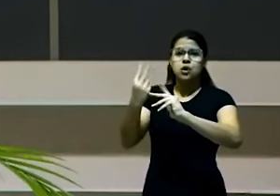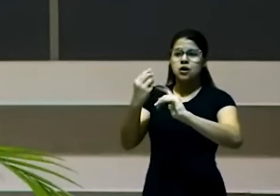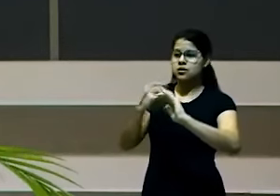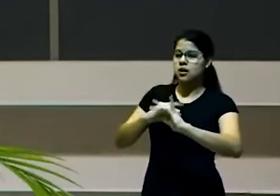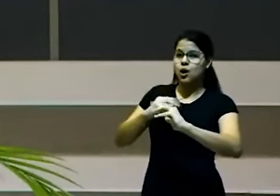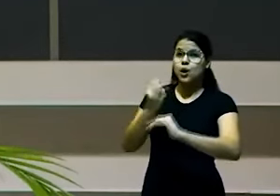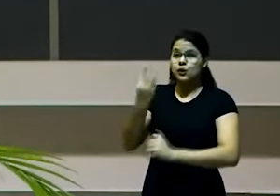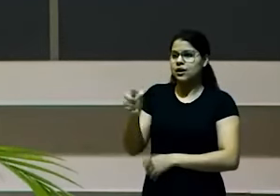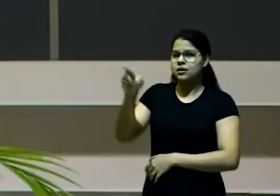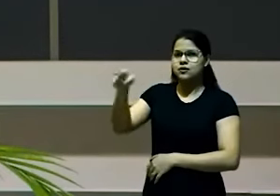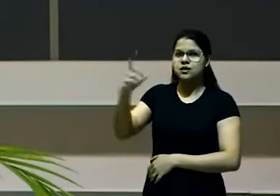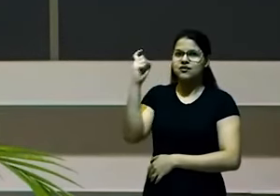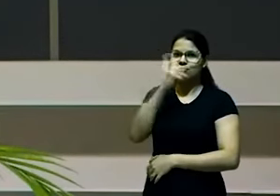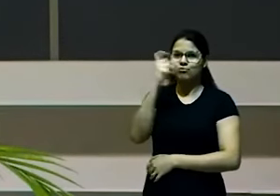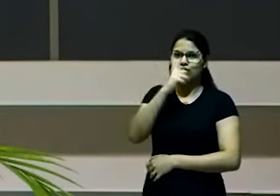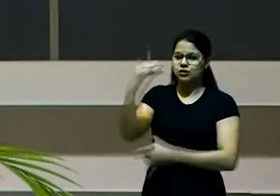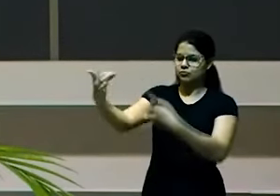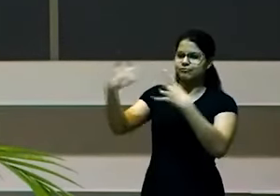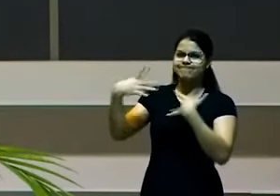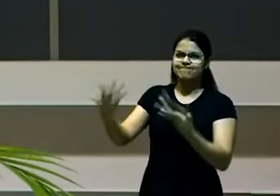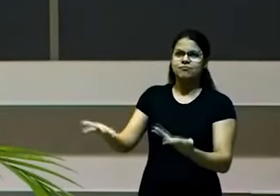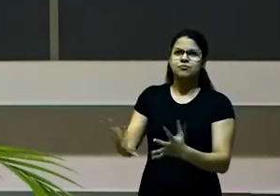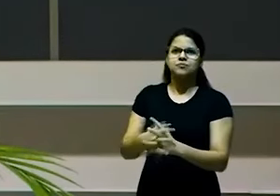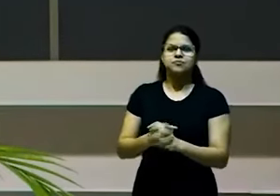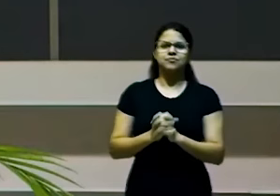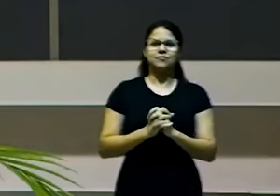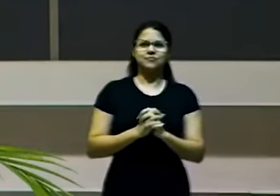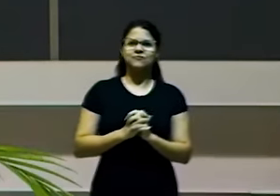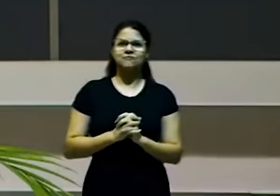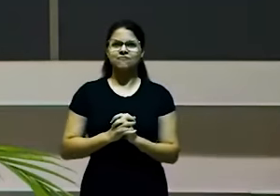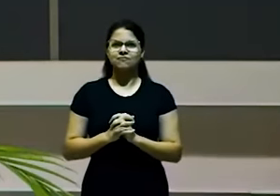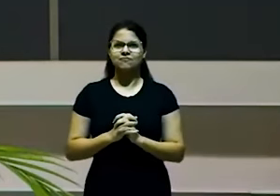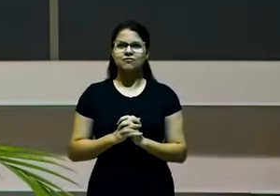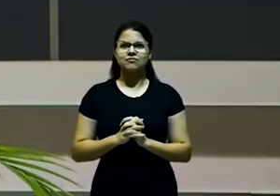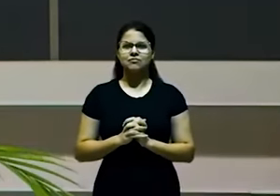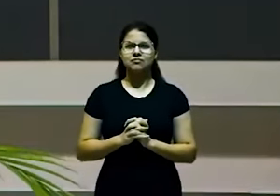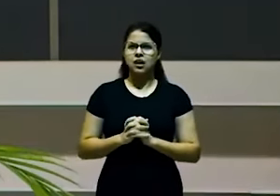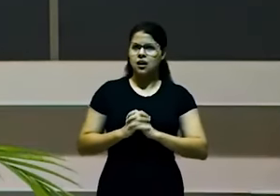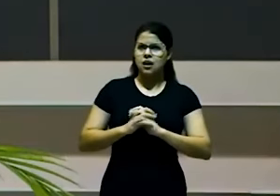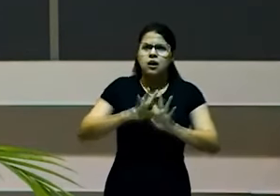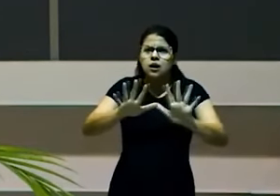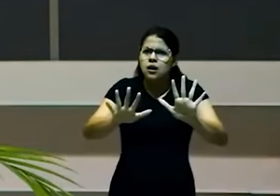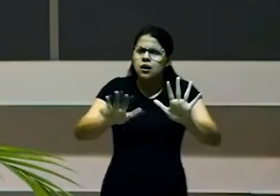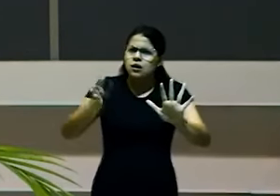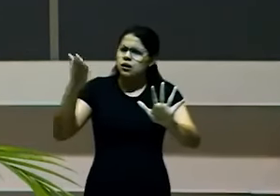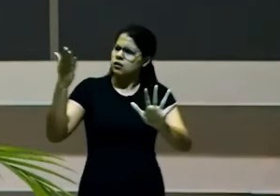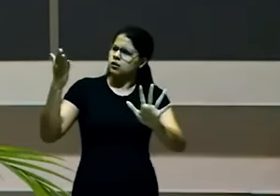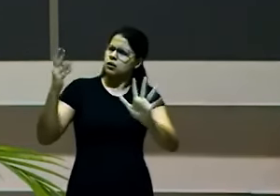me negar a promessa era contigo eu vou até